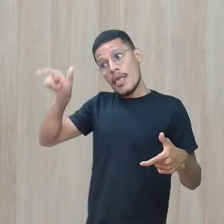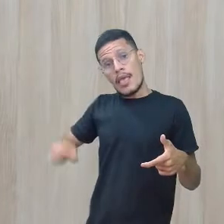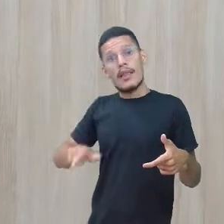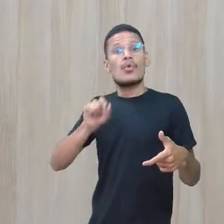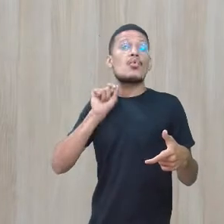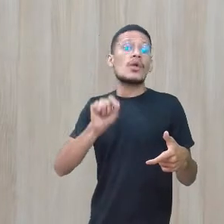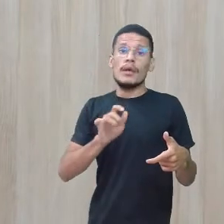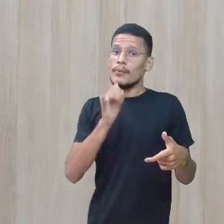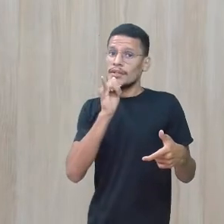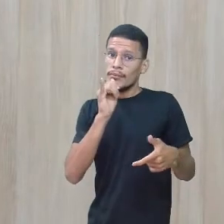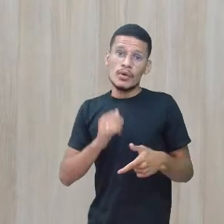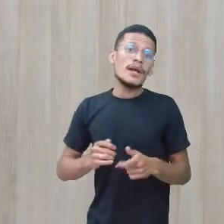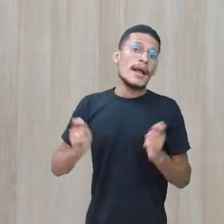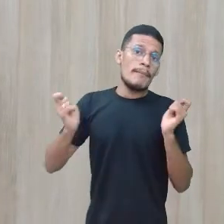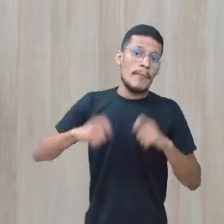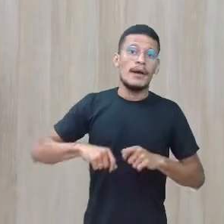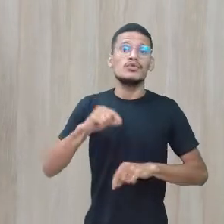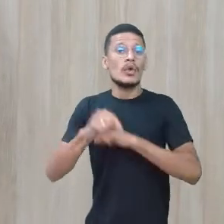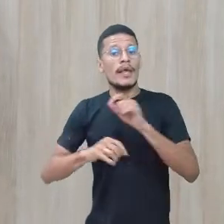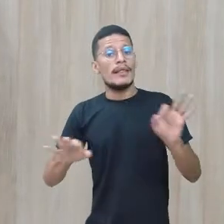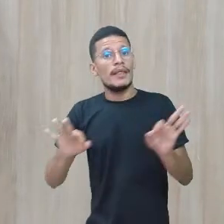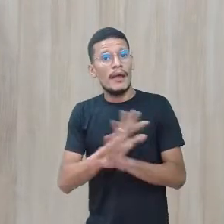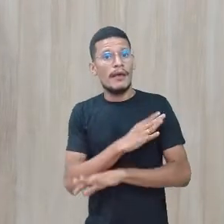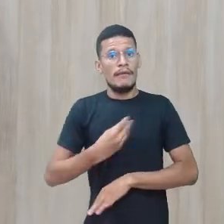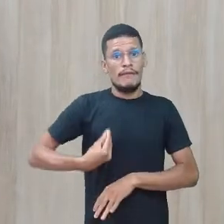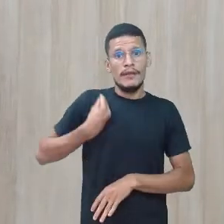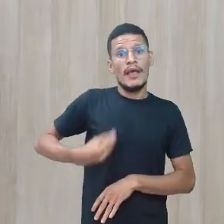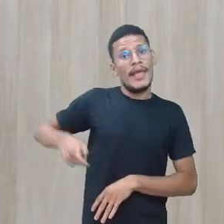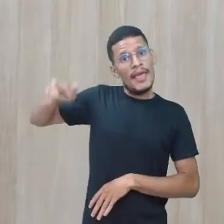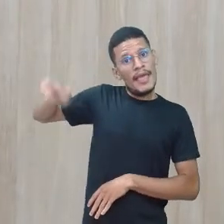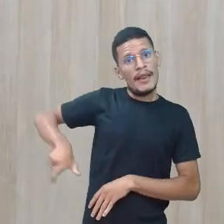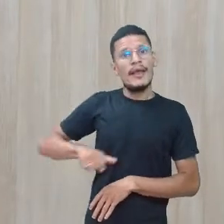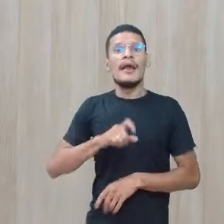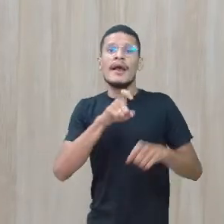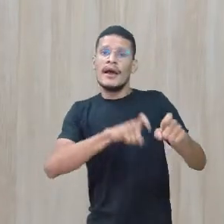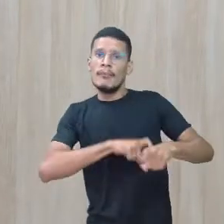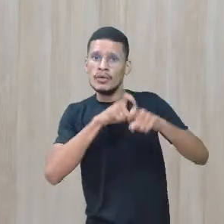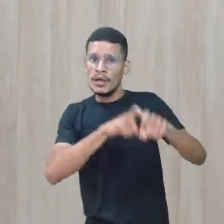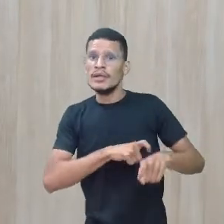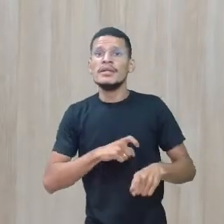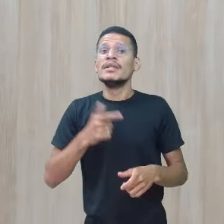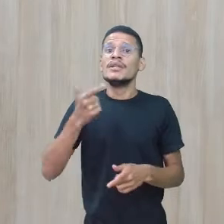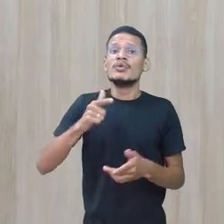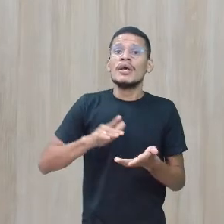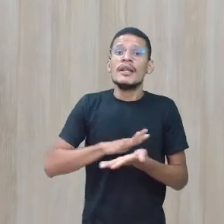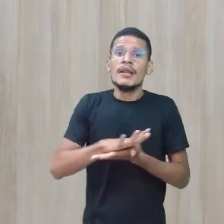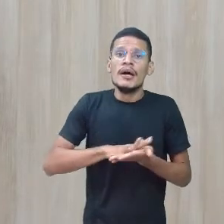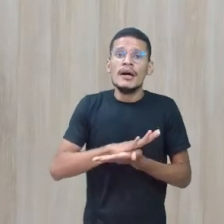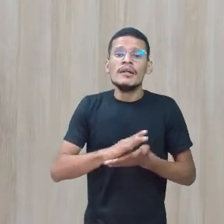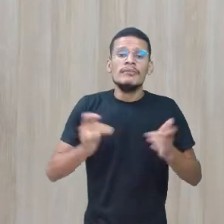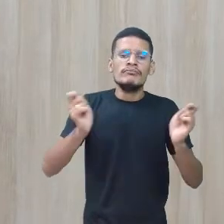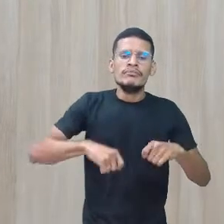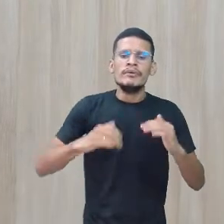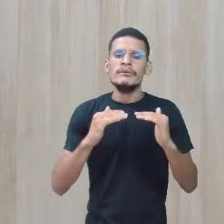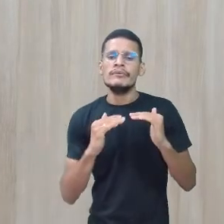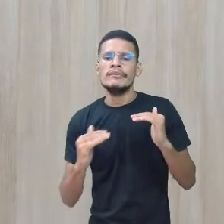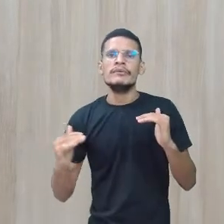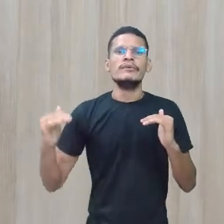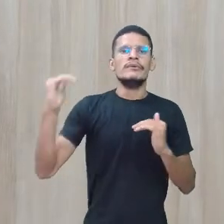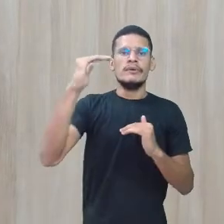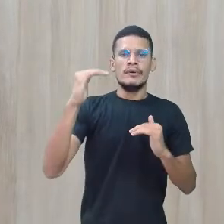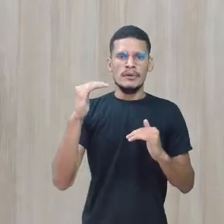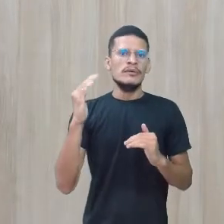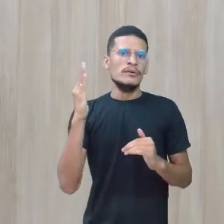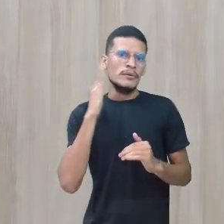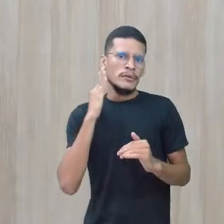muito possivelmente, terminar a vida dele como camponês, sem ter a possibilidade de ascender